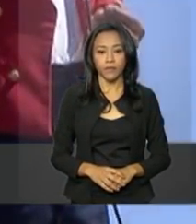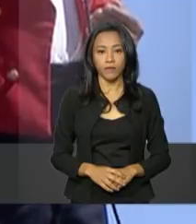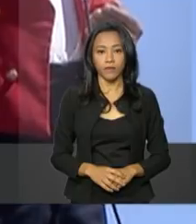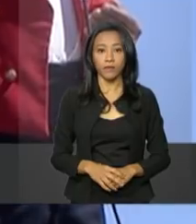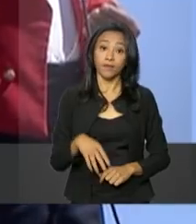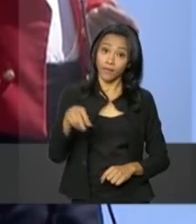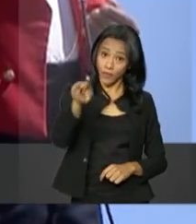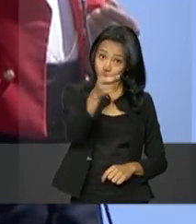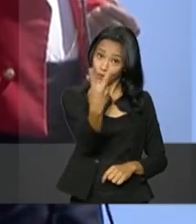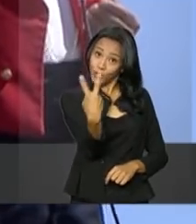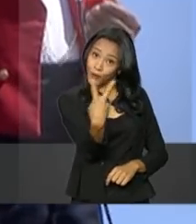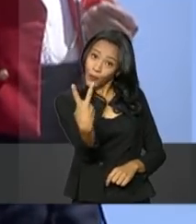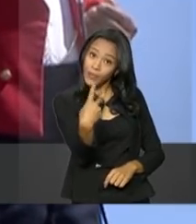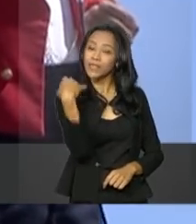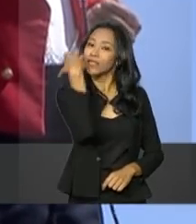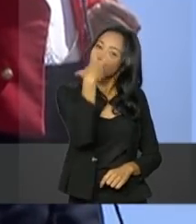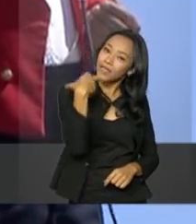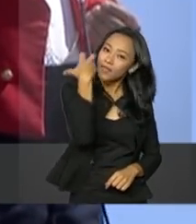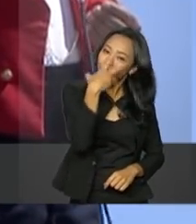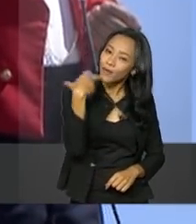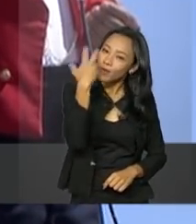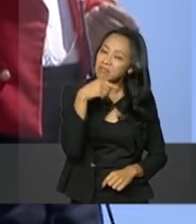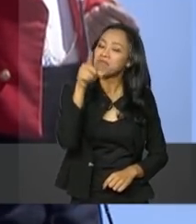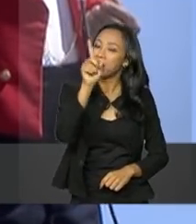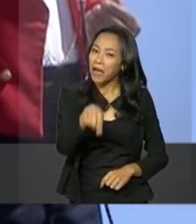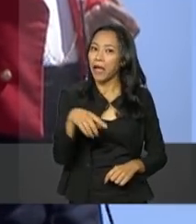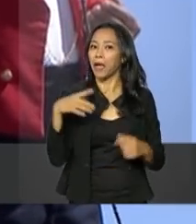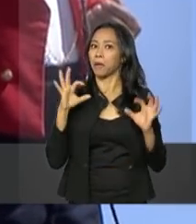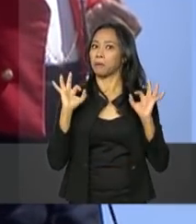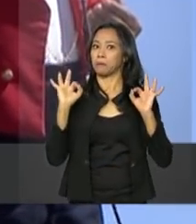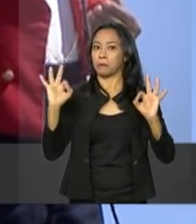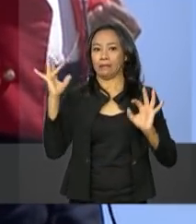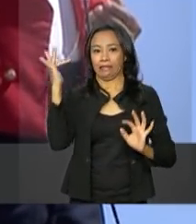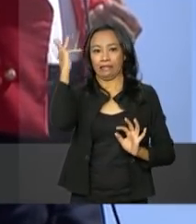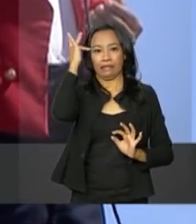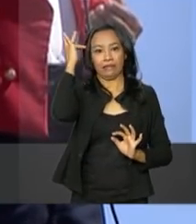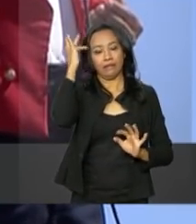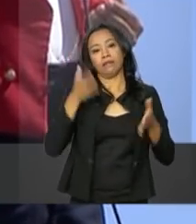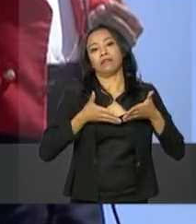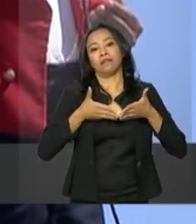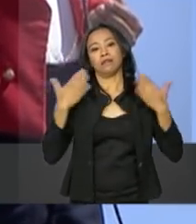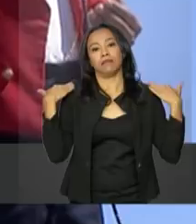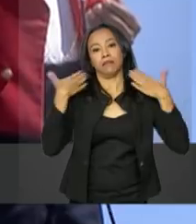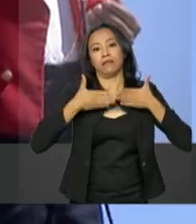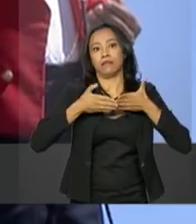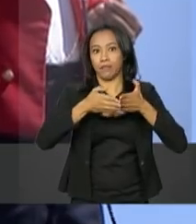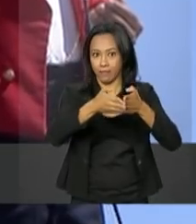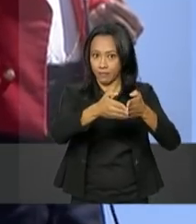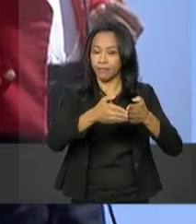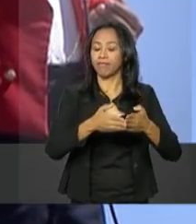Os cantores é um diferencial da Marinha. Sim, nós temos